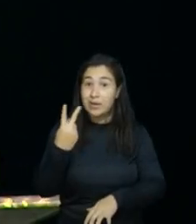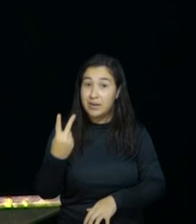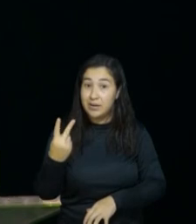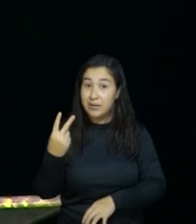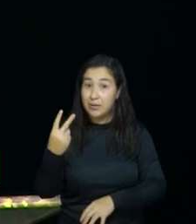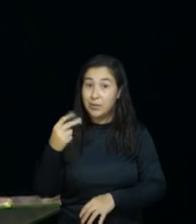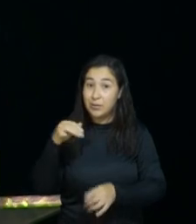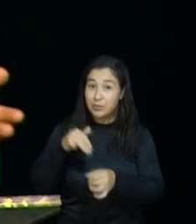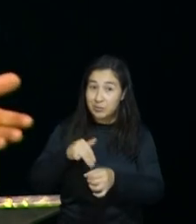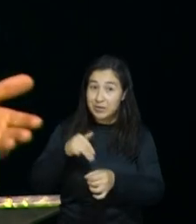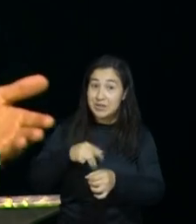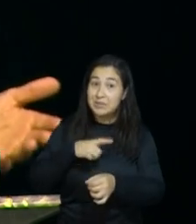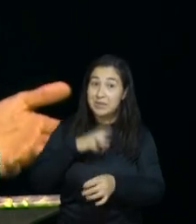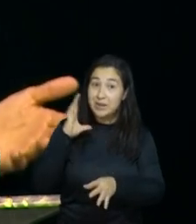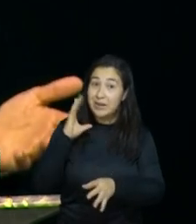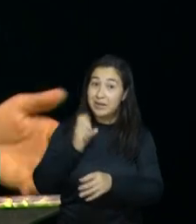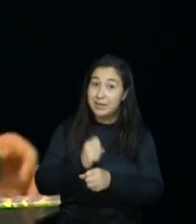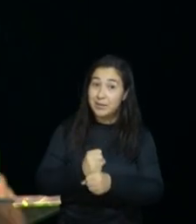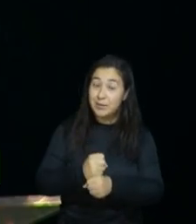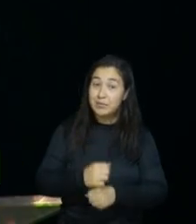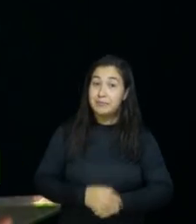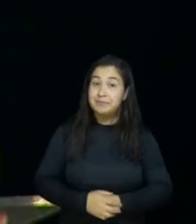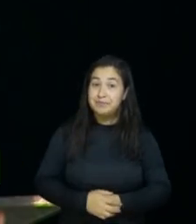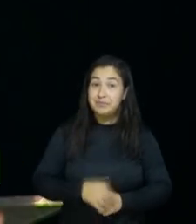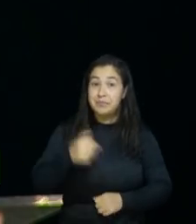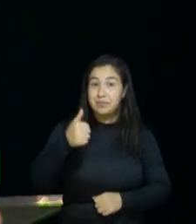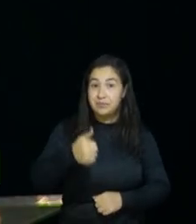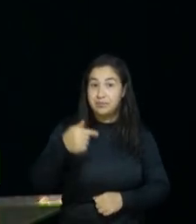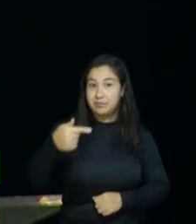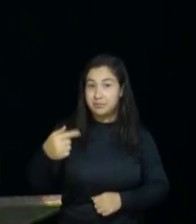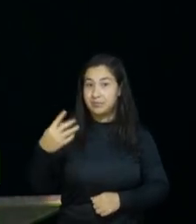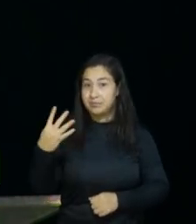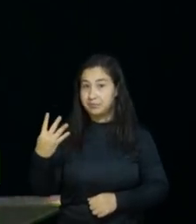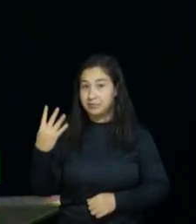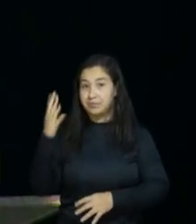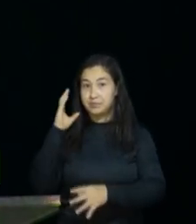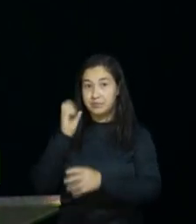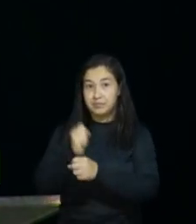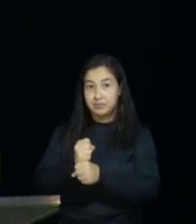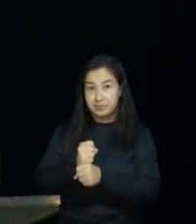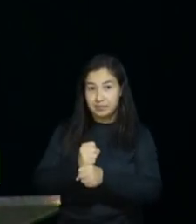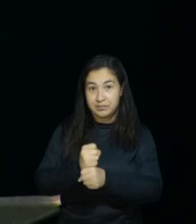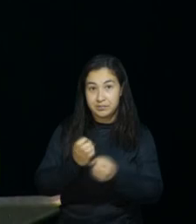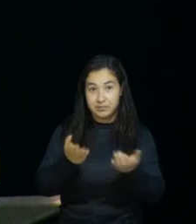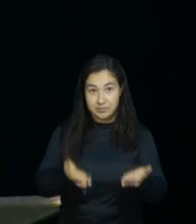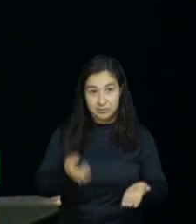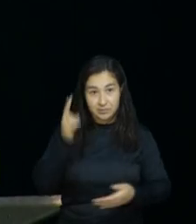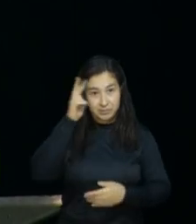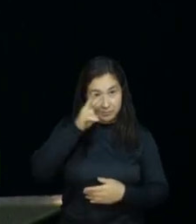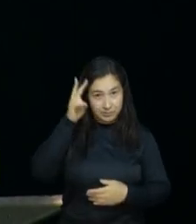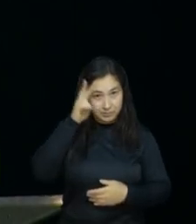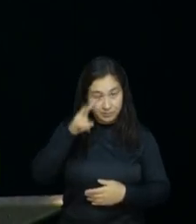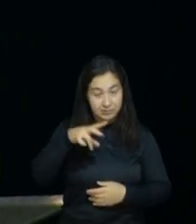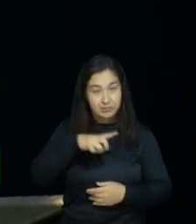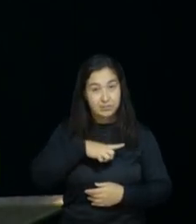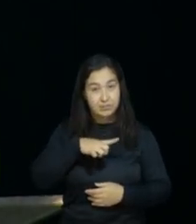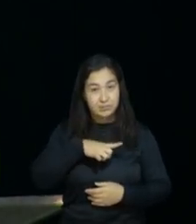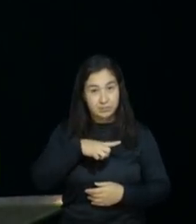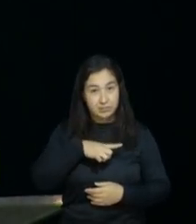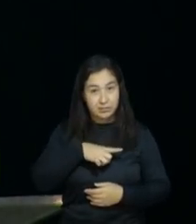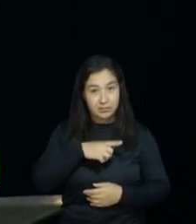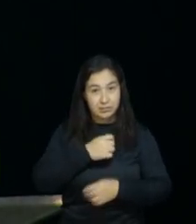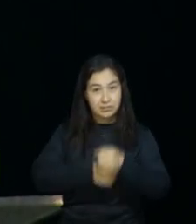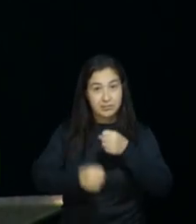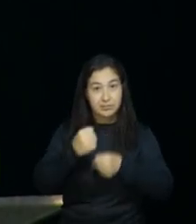história. Desses 174 anos de história da cidade de Blumenau, nós tivemos, no ano